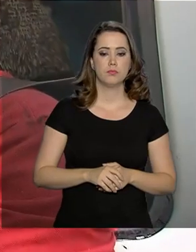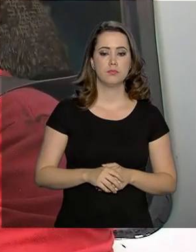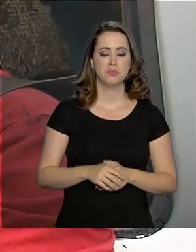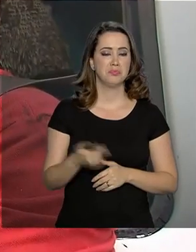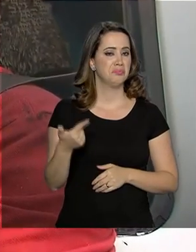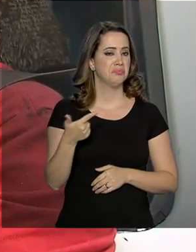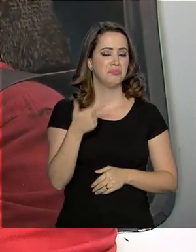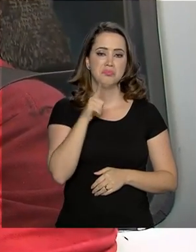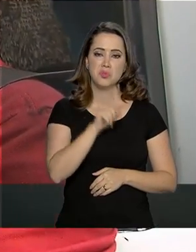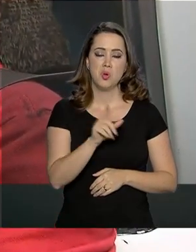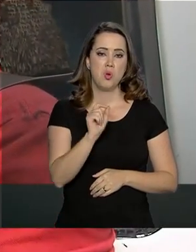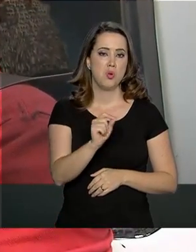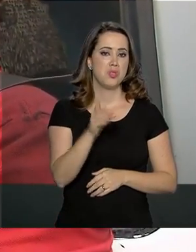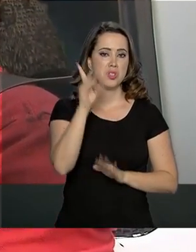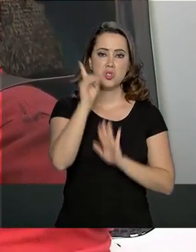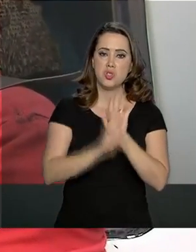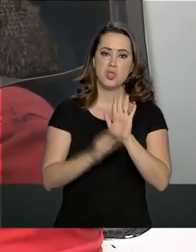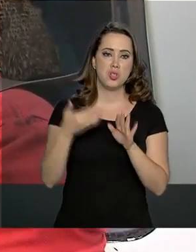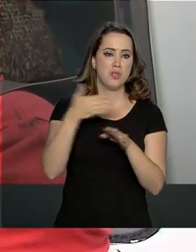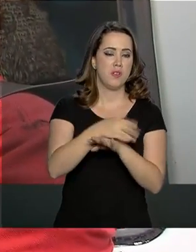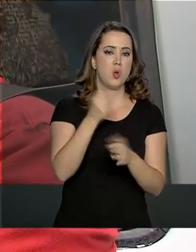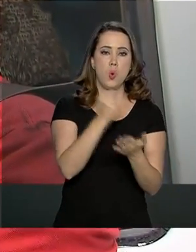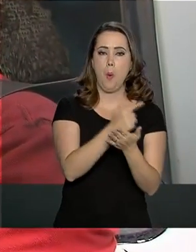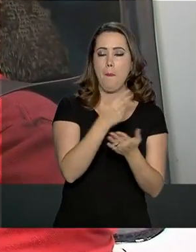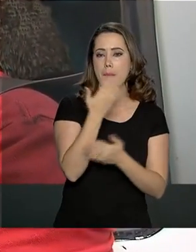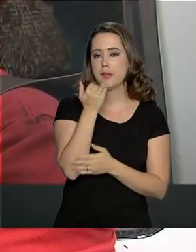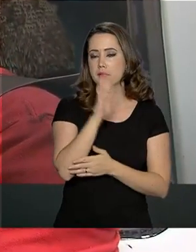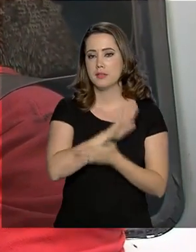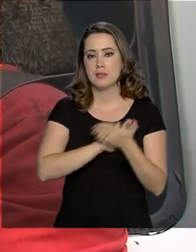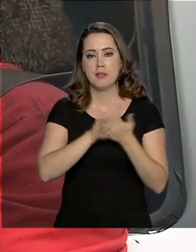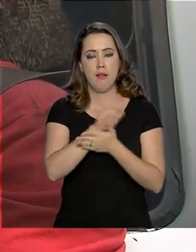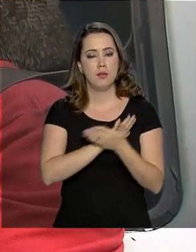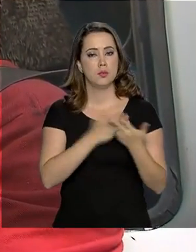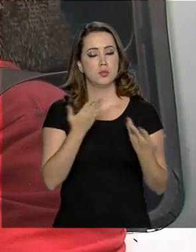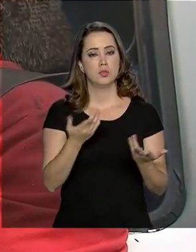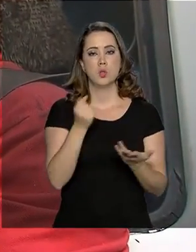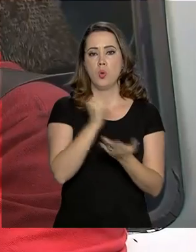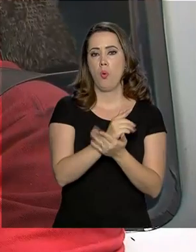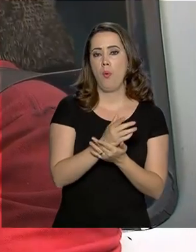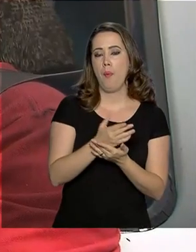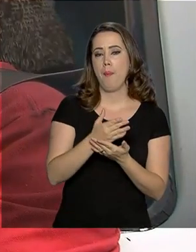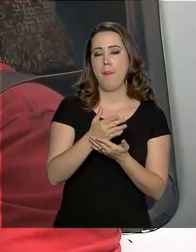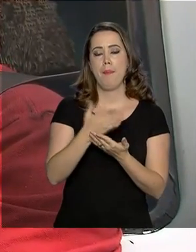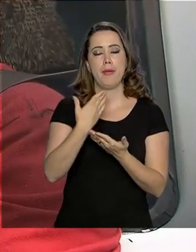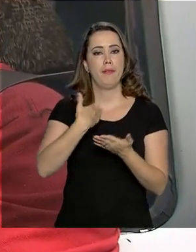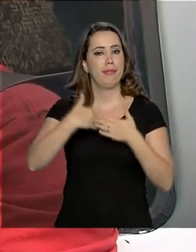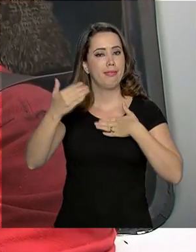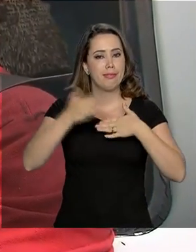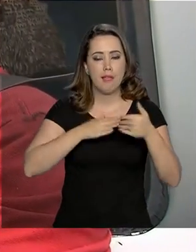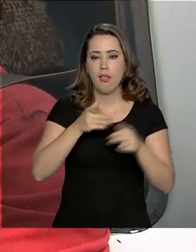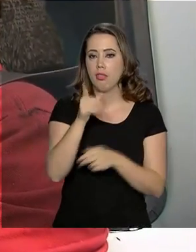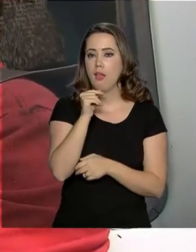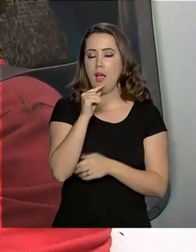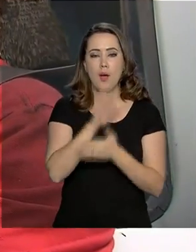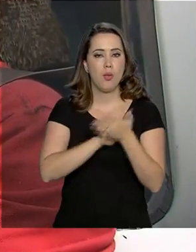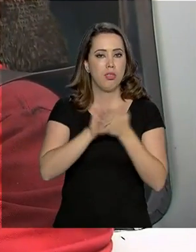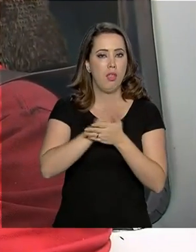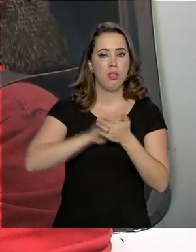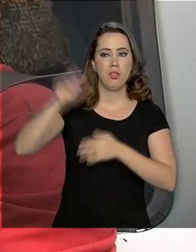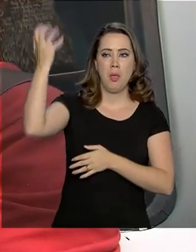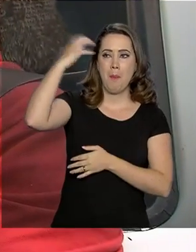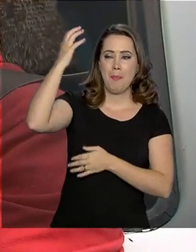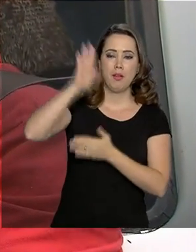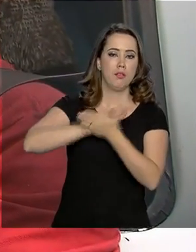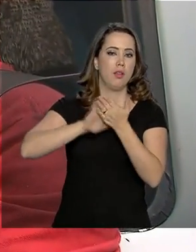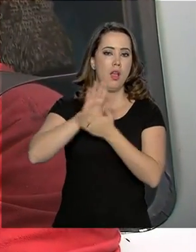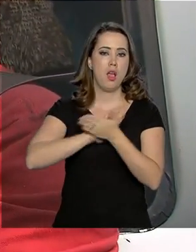tivemos direito a vir aqui comprar comida, nem comprar um refrigerante, água, nada, nem banho, nem nada.